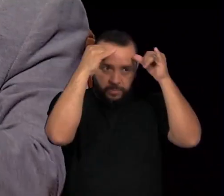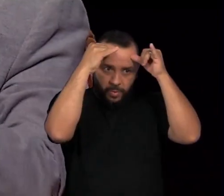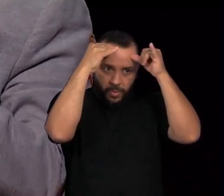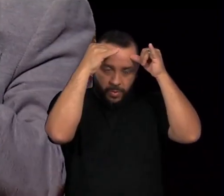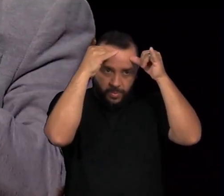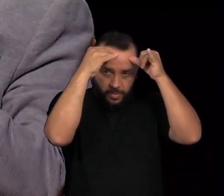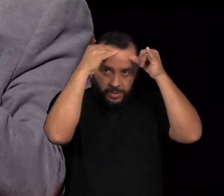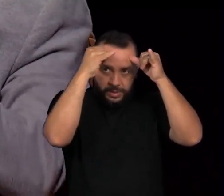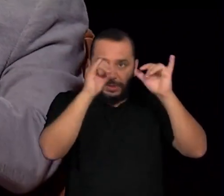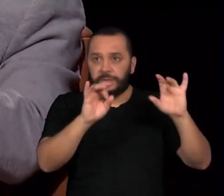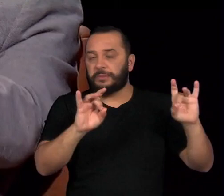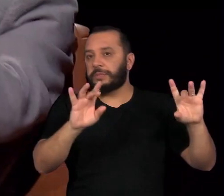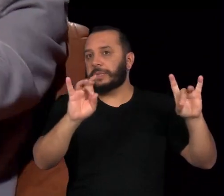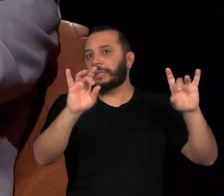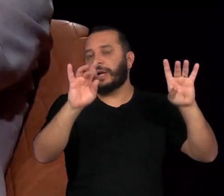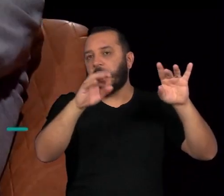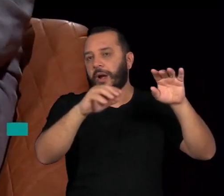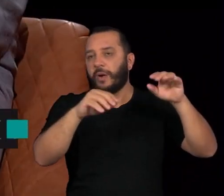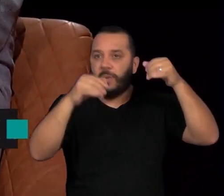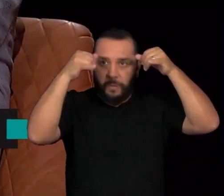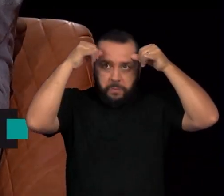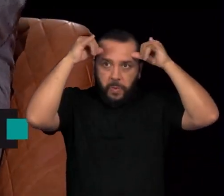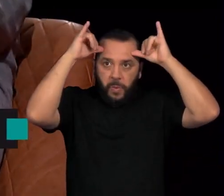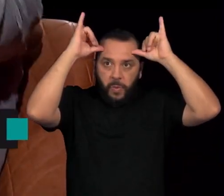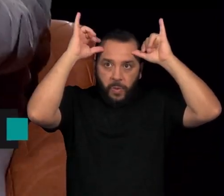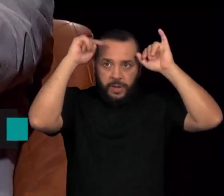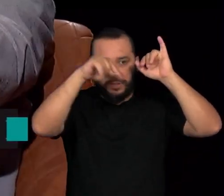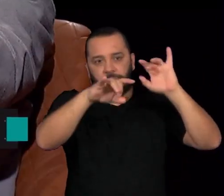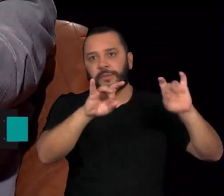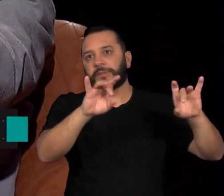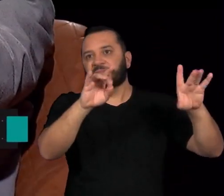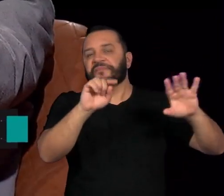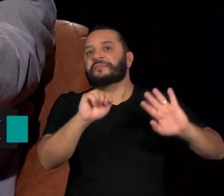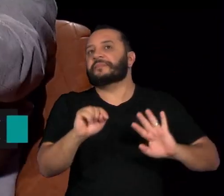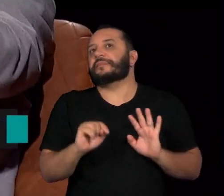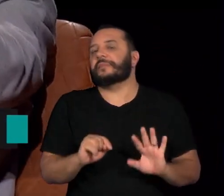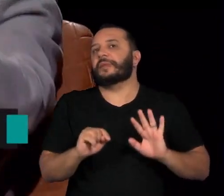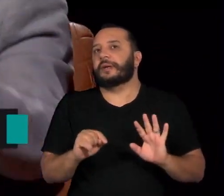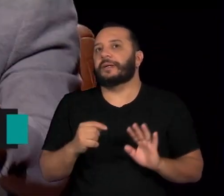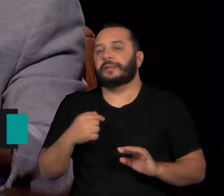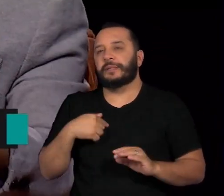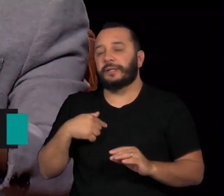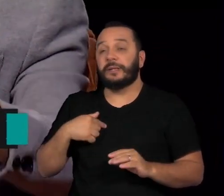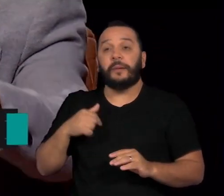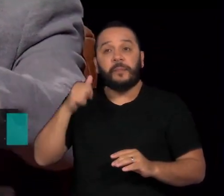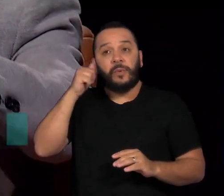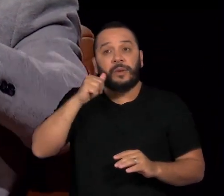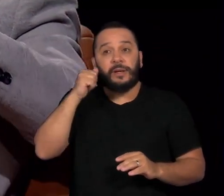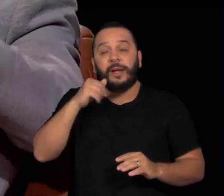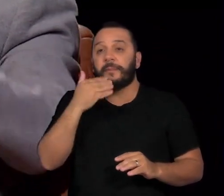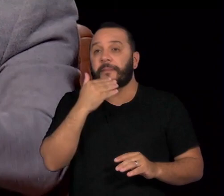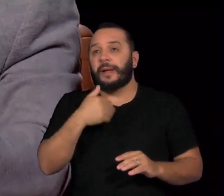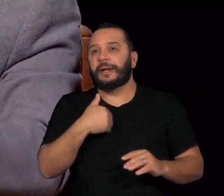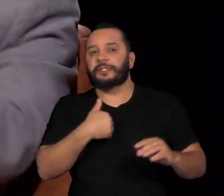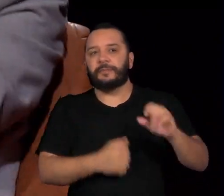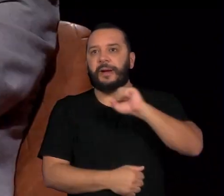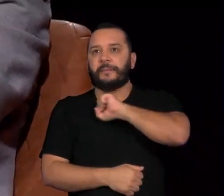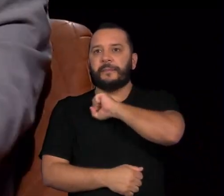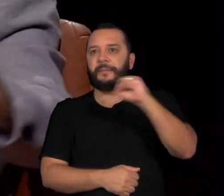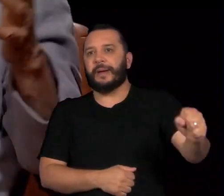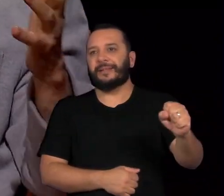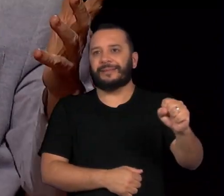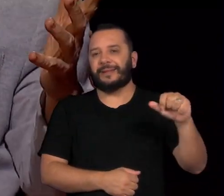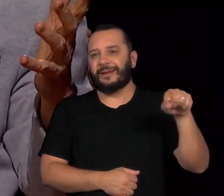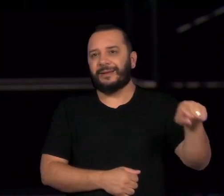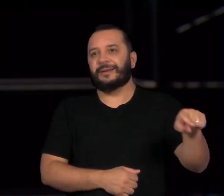estimação mas aí esse esse a mulher desse vaqueiro pede para matar o boi porque ela está grávida e quer comer a